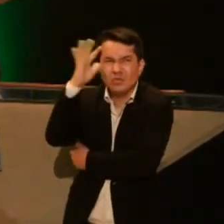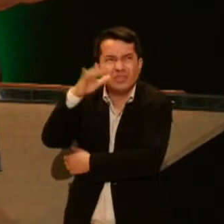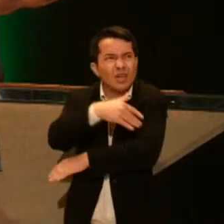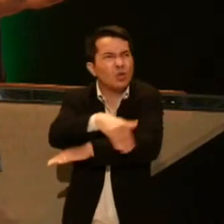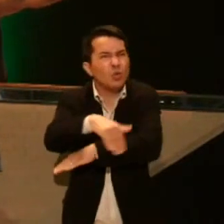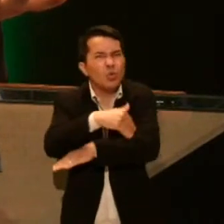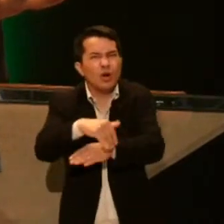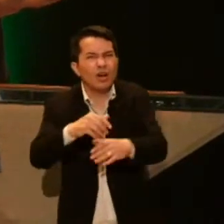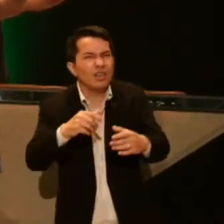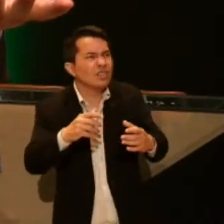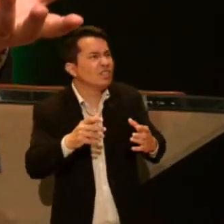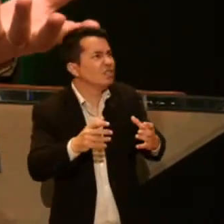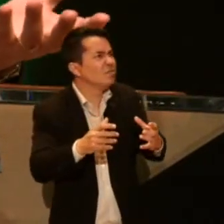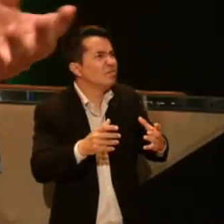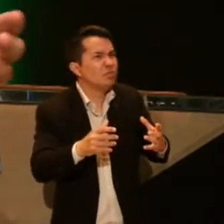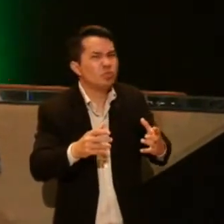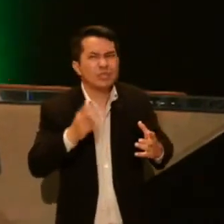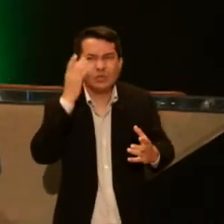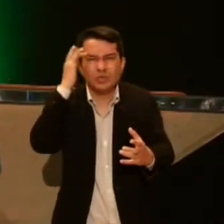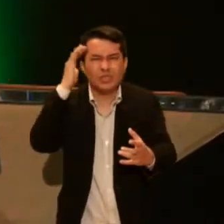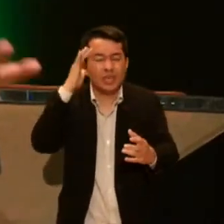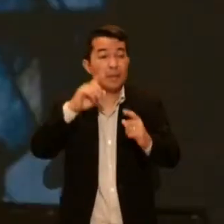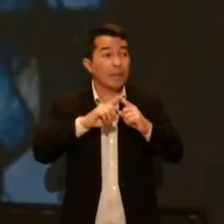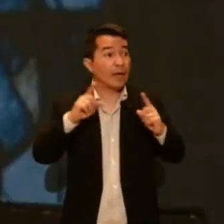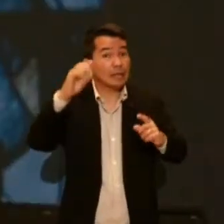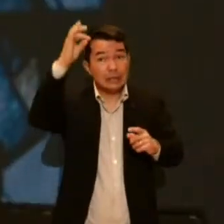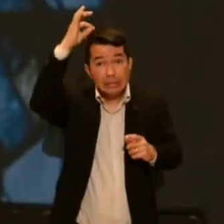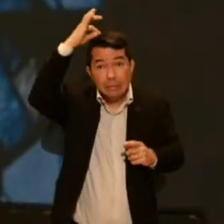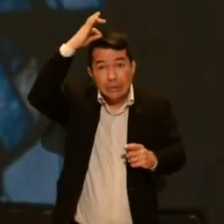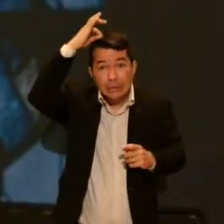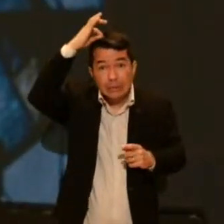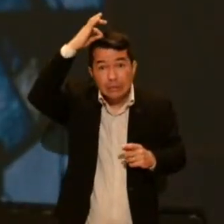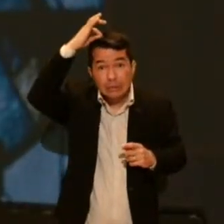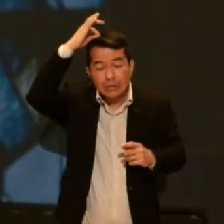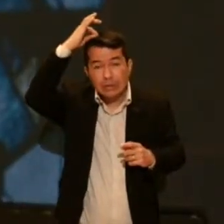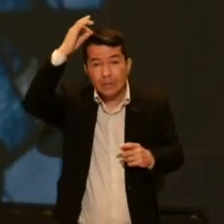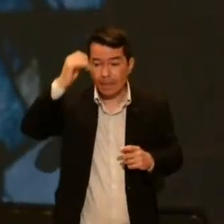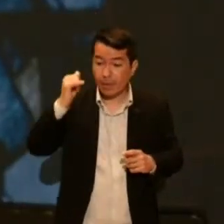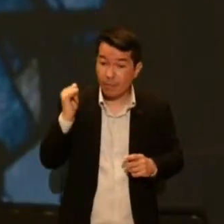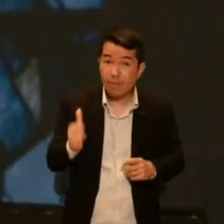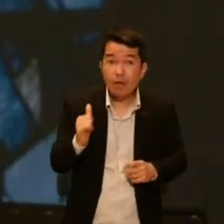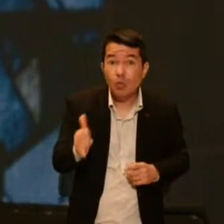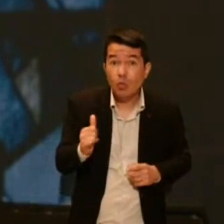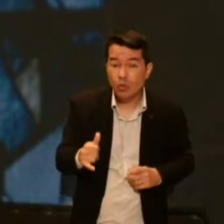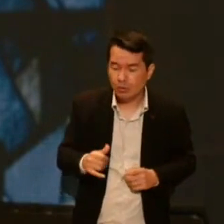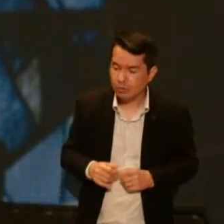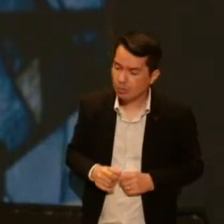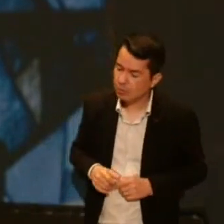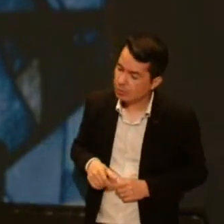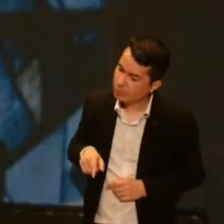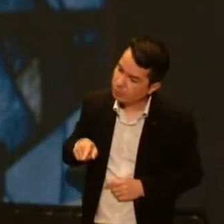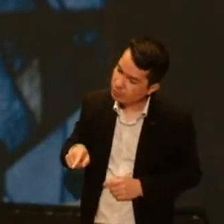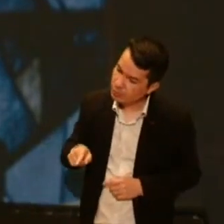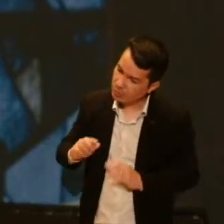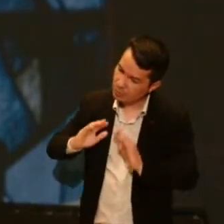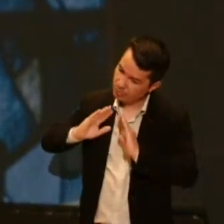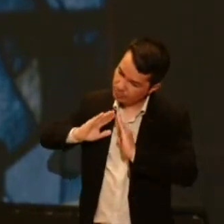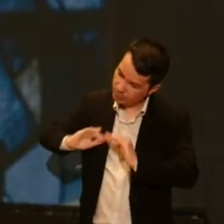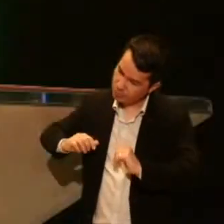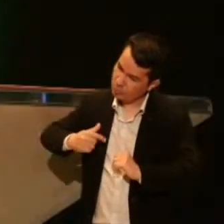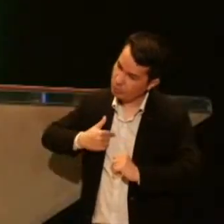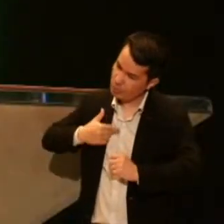conheço? E aí o Espírito Santo, ela não sabia, o Espírito Santo falou para ela assim: você não me pediu para te